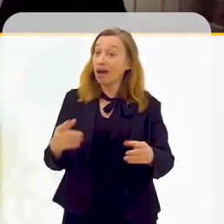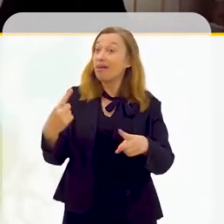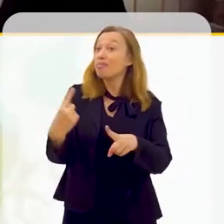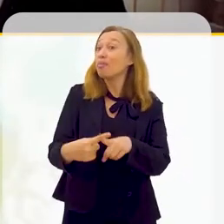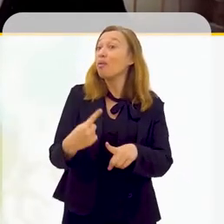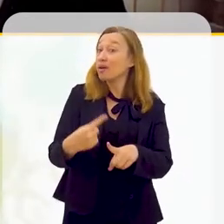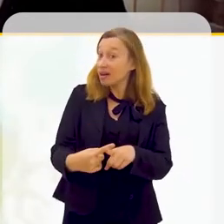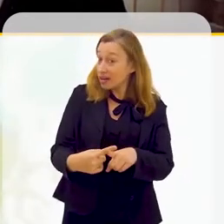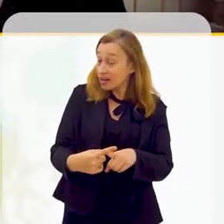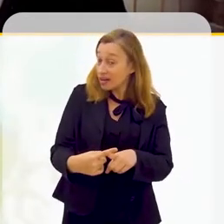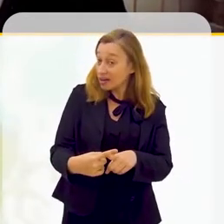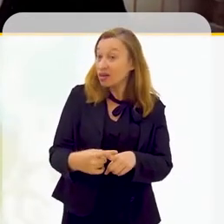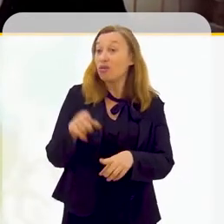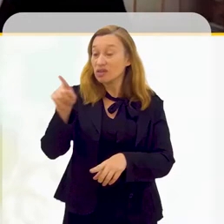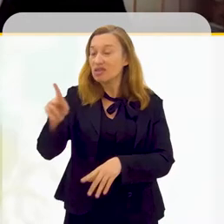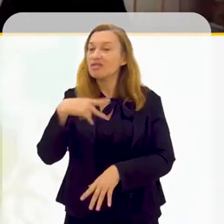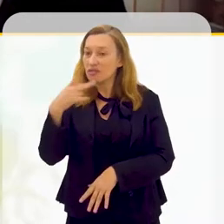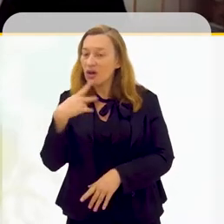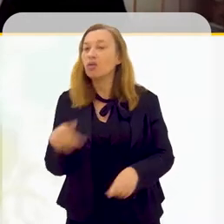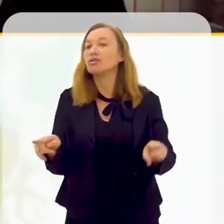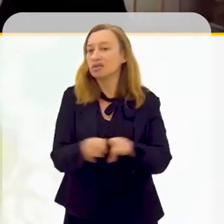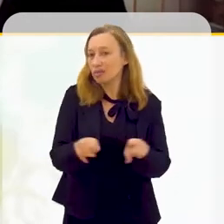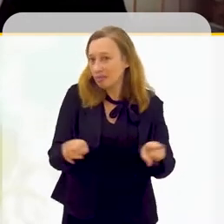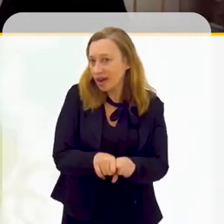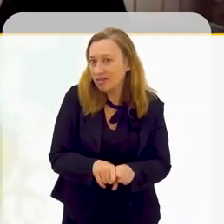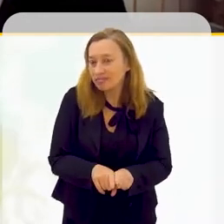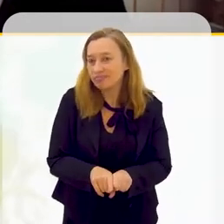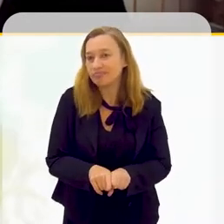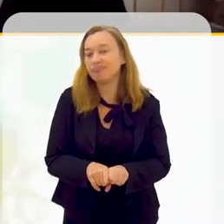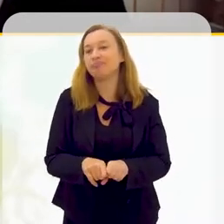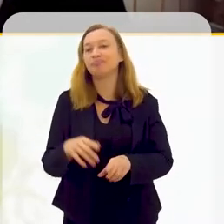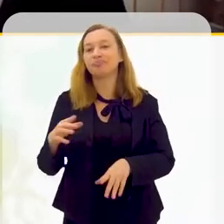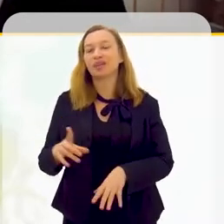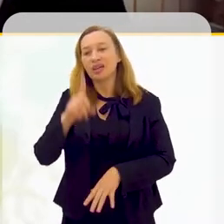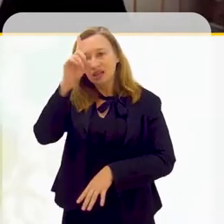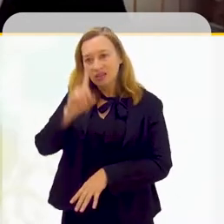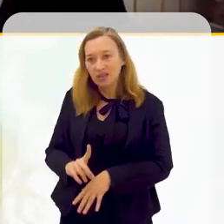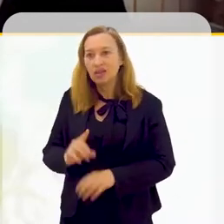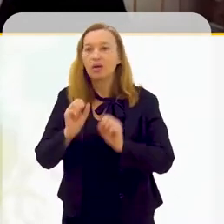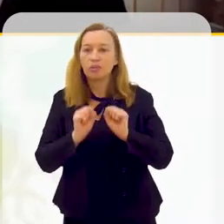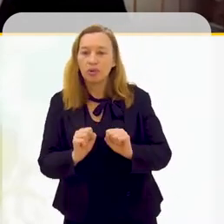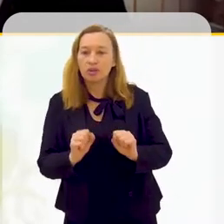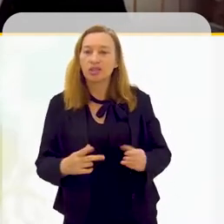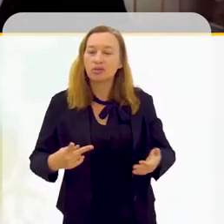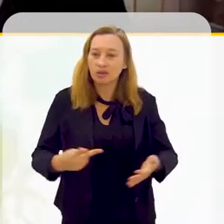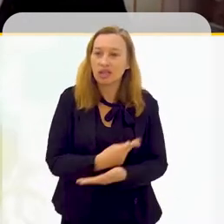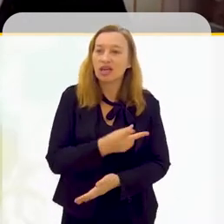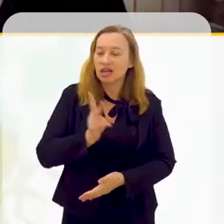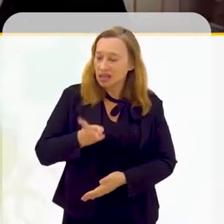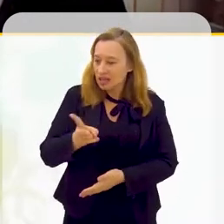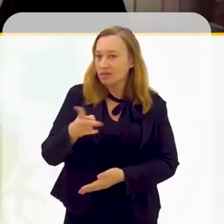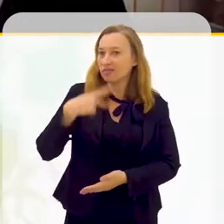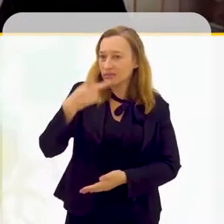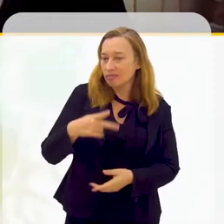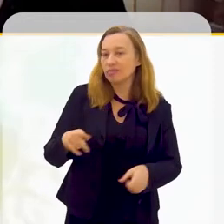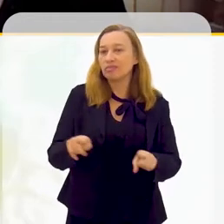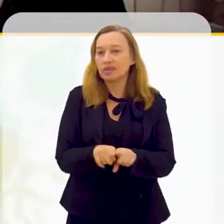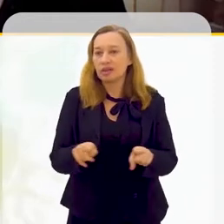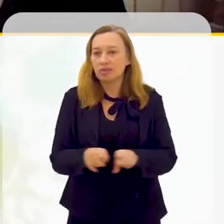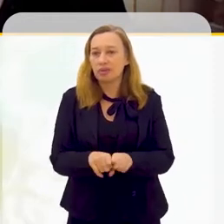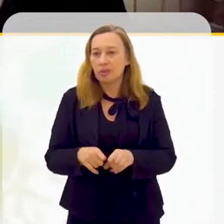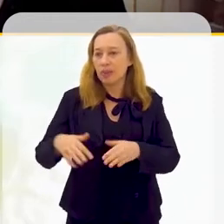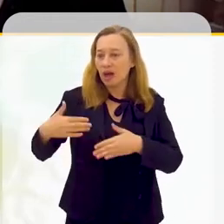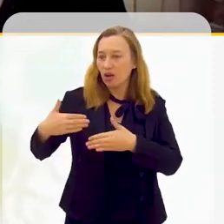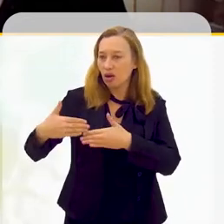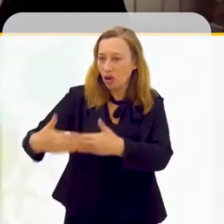até porque Como você mesma falou também as deficiências elas podem ocorrer eu sempre bato também